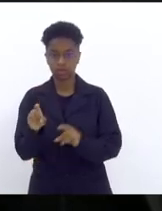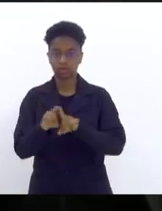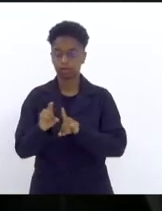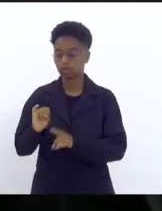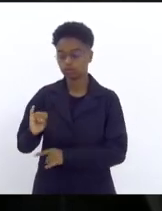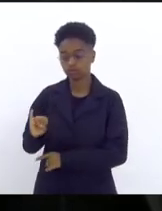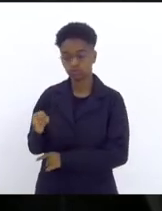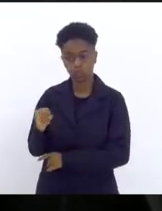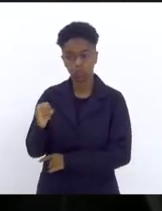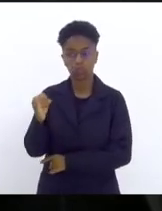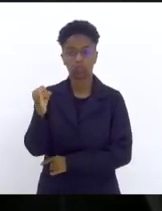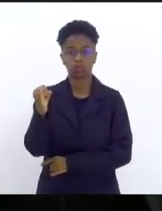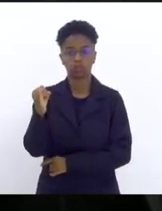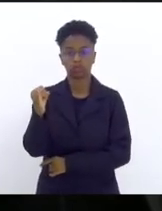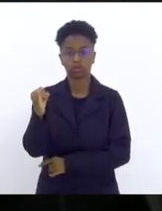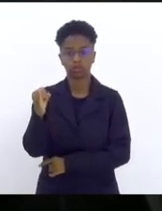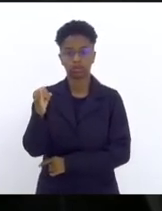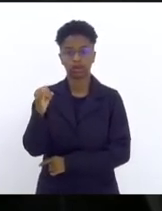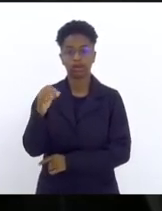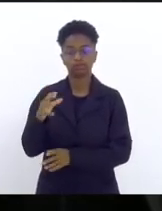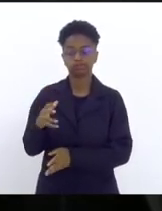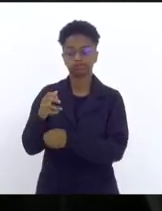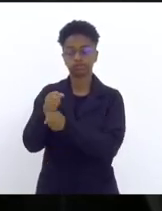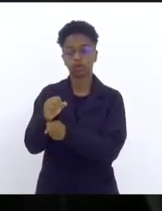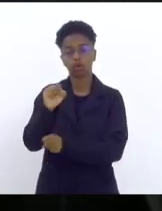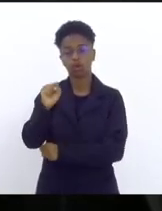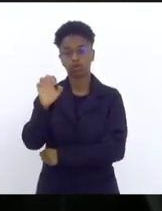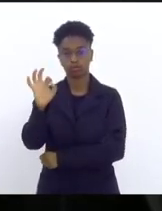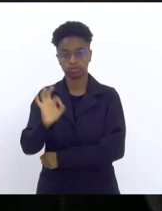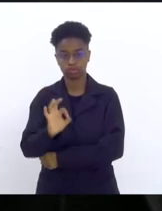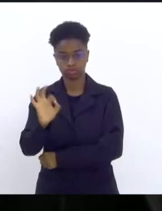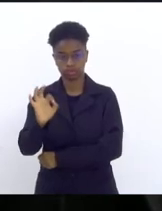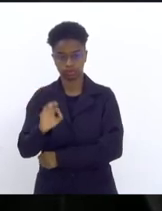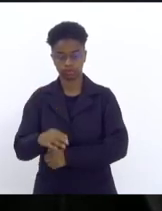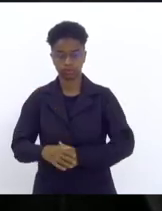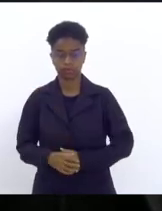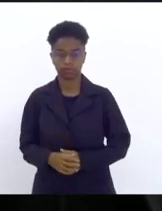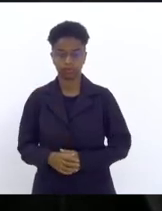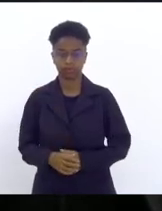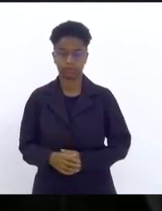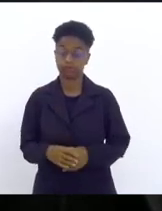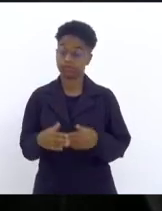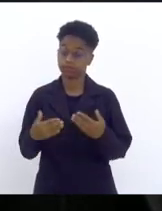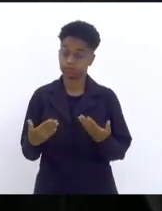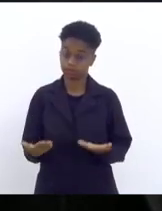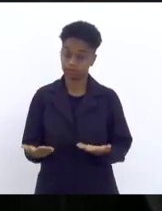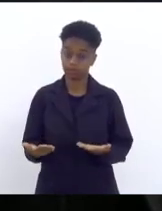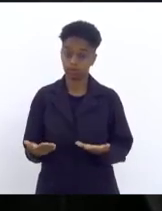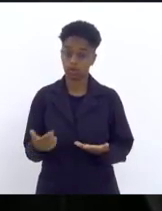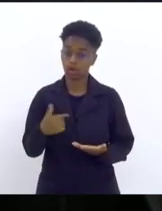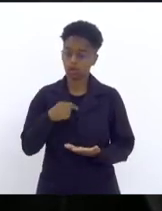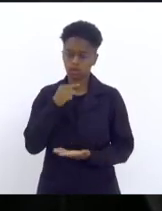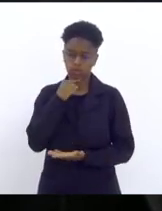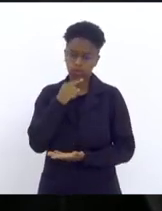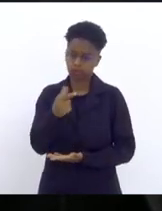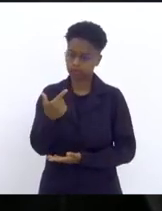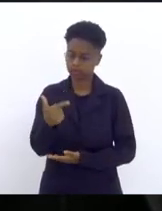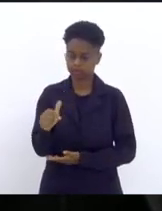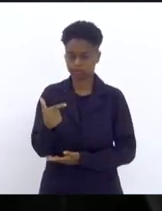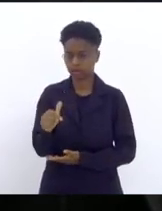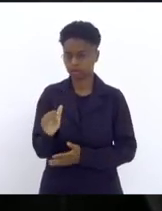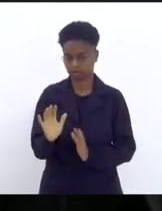Reais dá 8 pontos percentuais é sem dúvida nenhuma